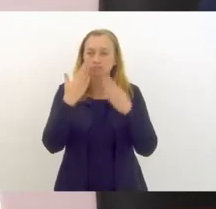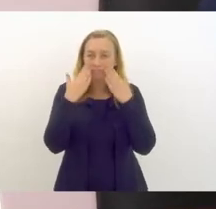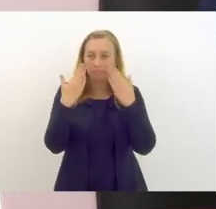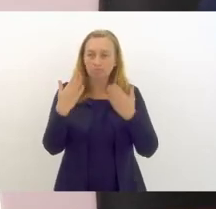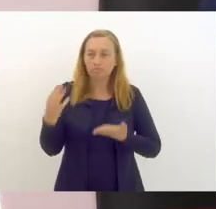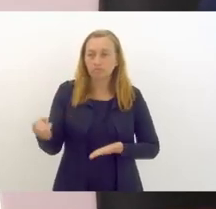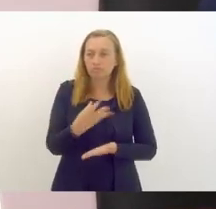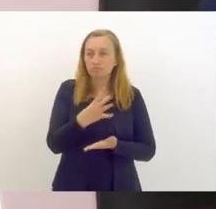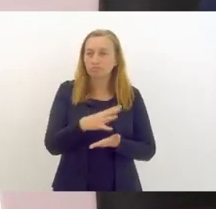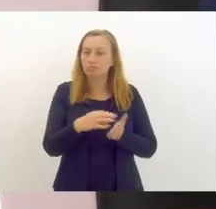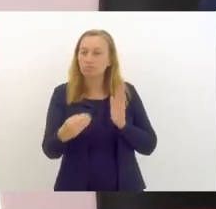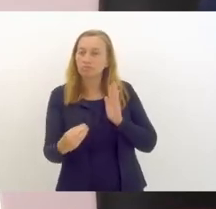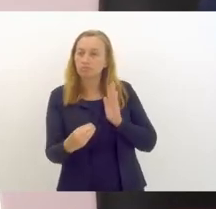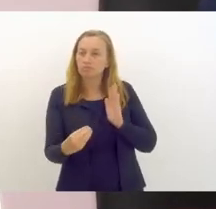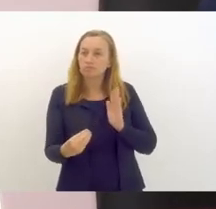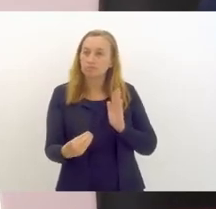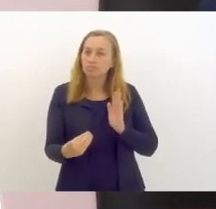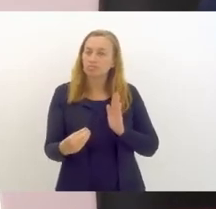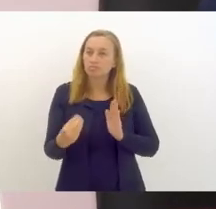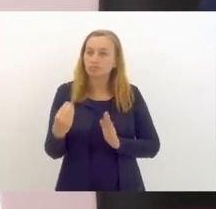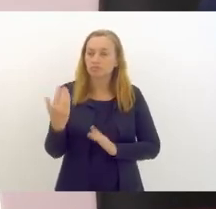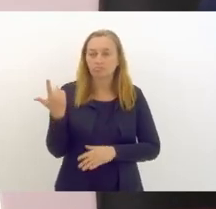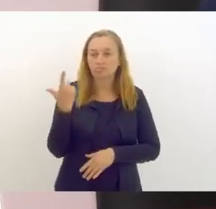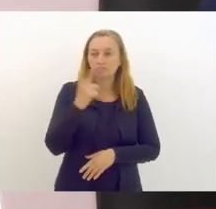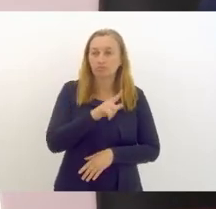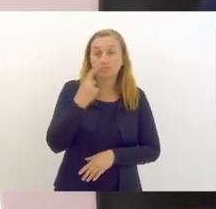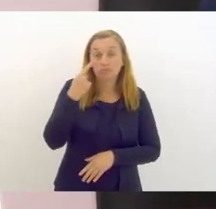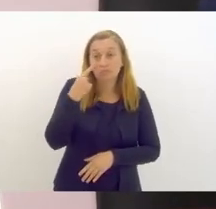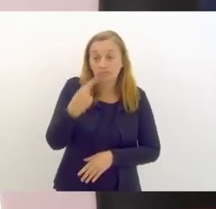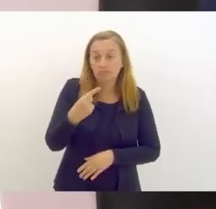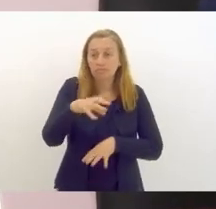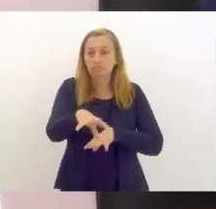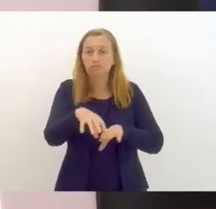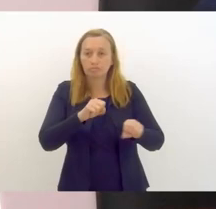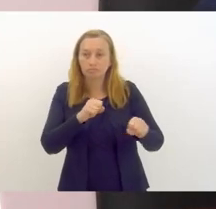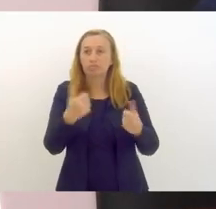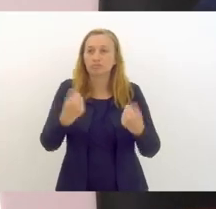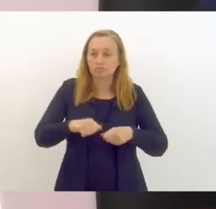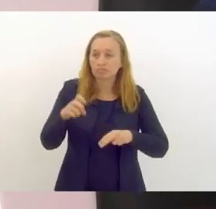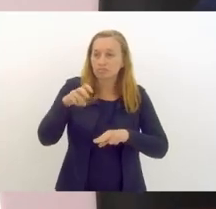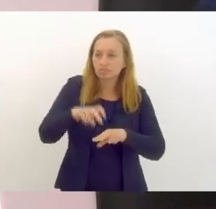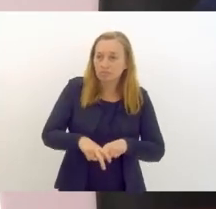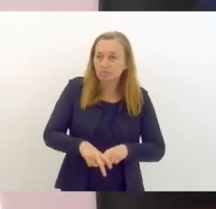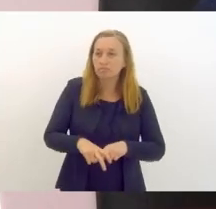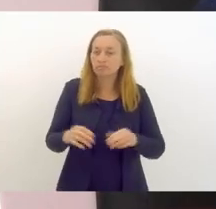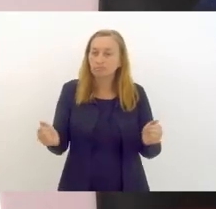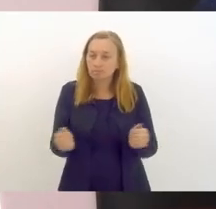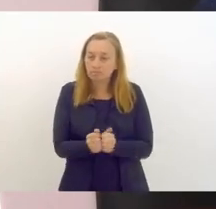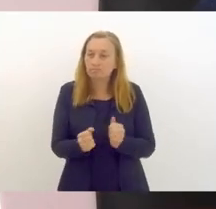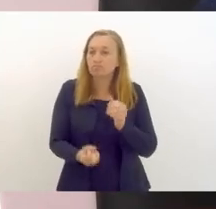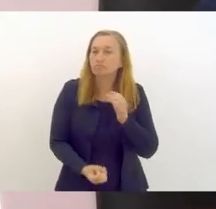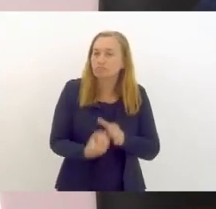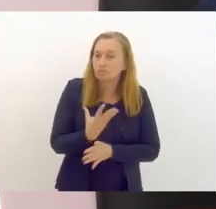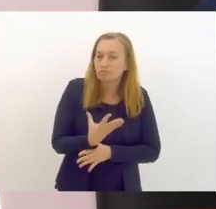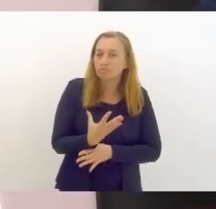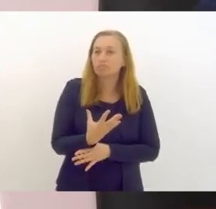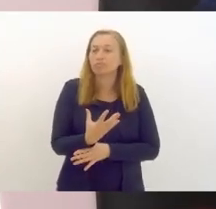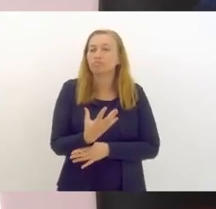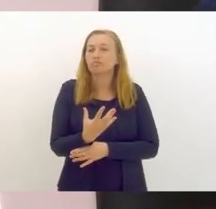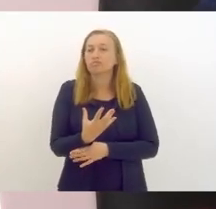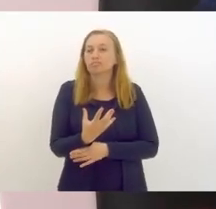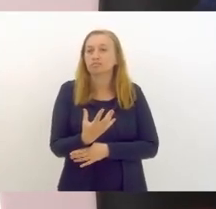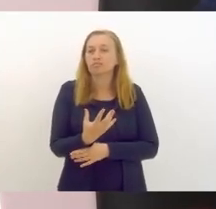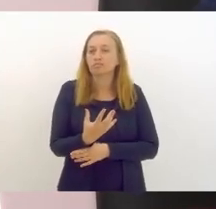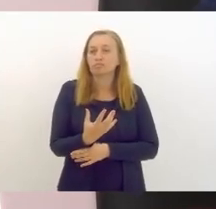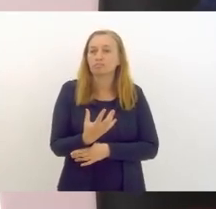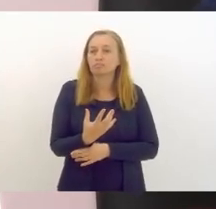o novo módulo, mas a gente não consegue enxergar isso como uma formação. Uma formação a gente precisa sentar, fazer juntos, construir juntos, e tem